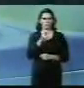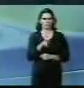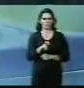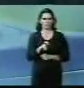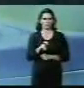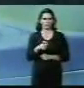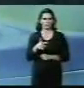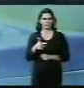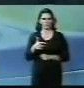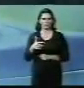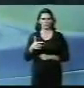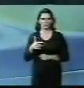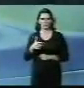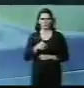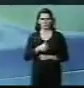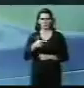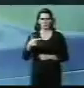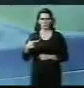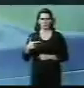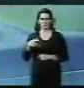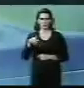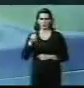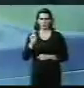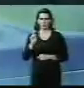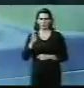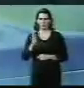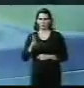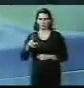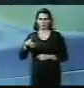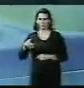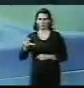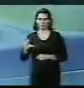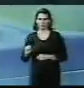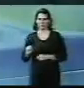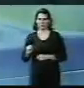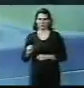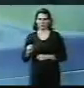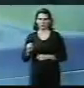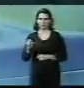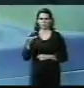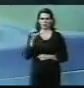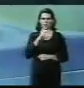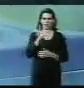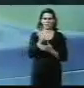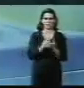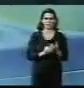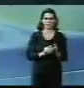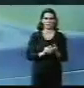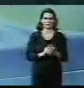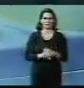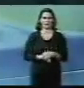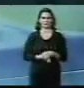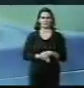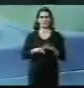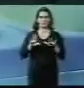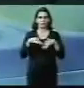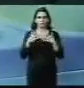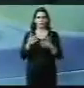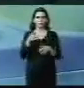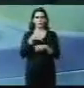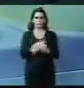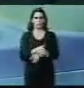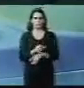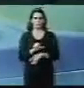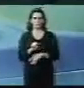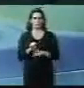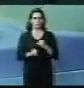kbps, certo? Ela vai te possibilitar uma velocidade X de download. Quando você tenta acessar o